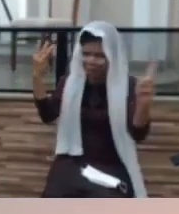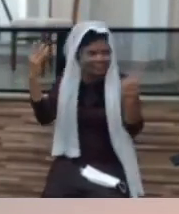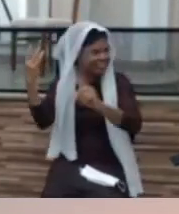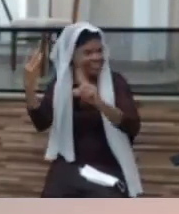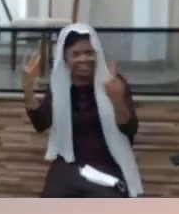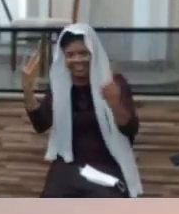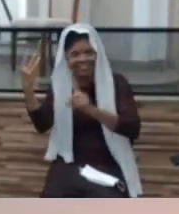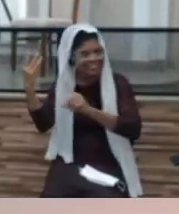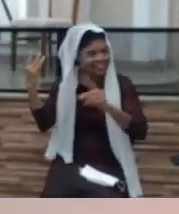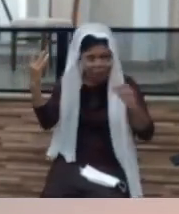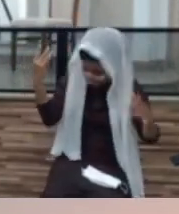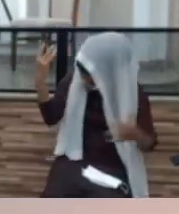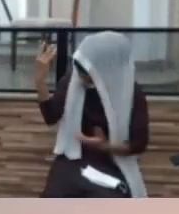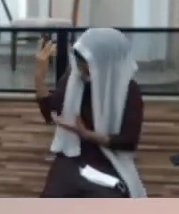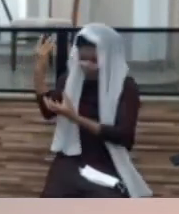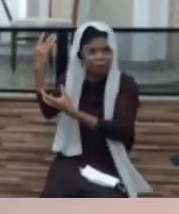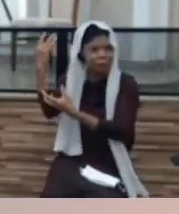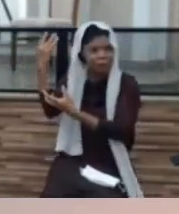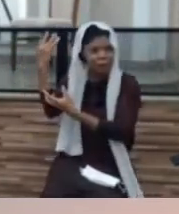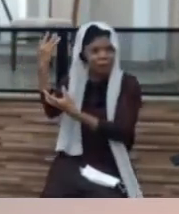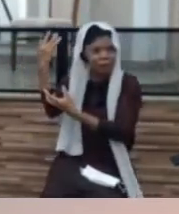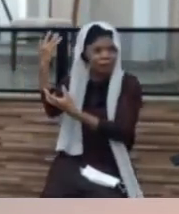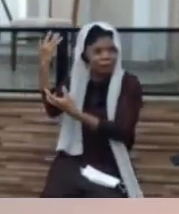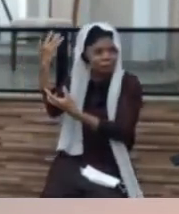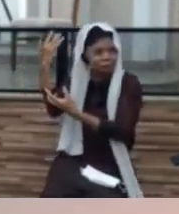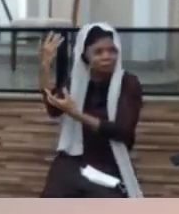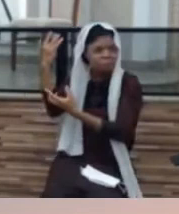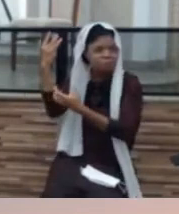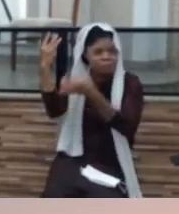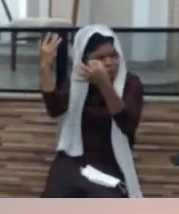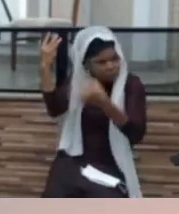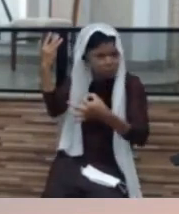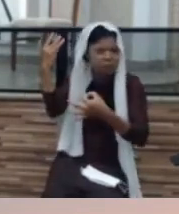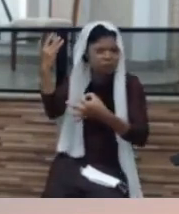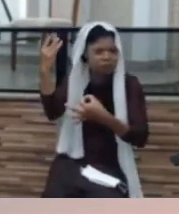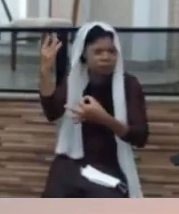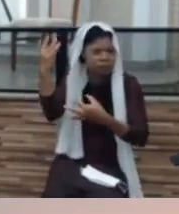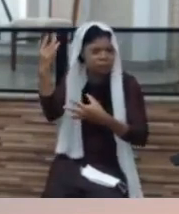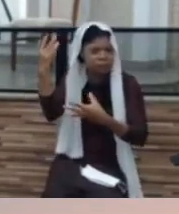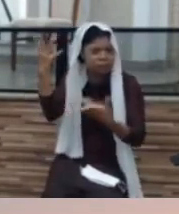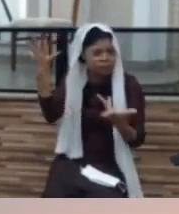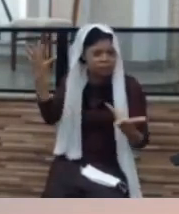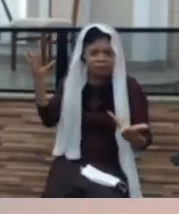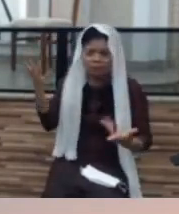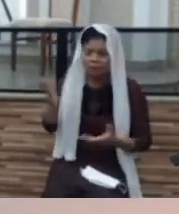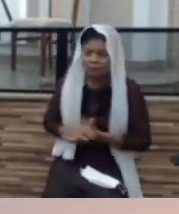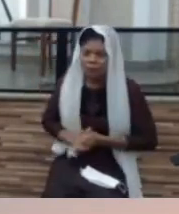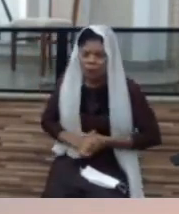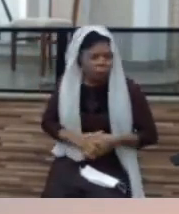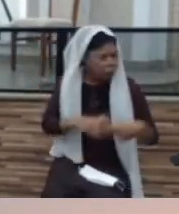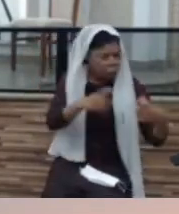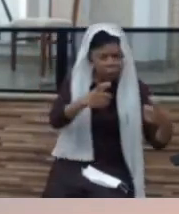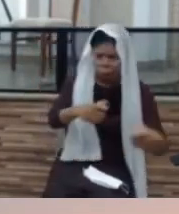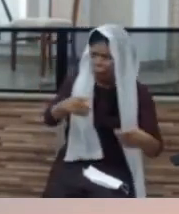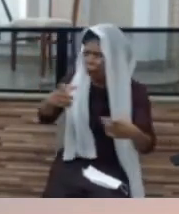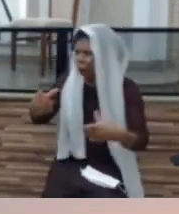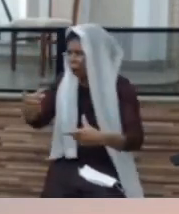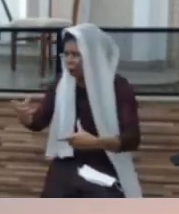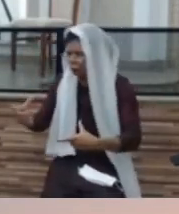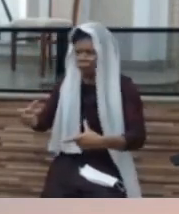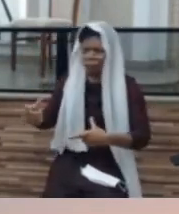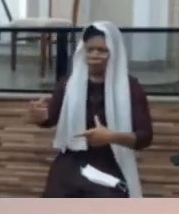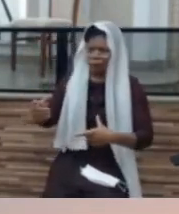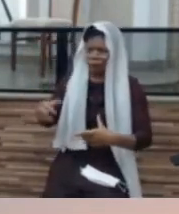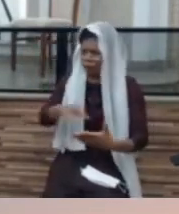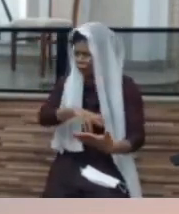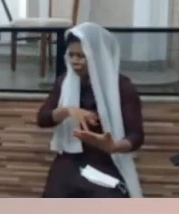dessa vida que vão te arrancar desta graça. As coisas pertencentes a esse tempo presente não têm, não terão poder